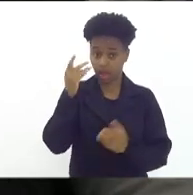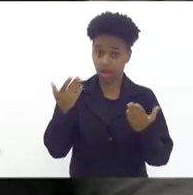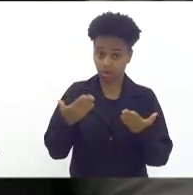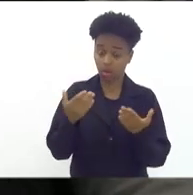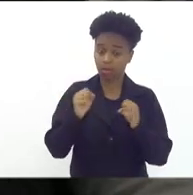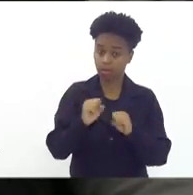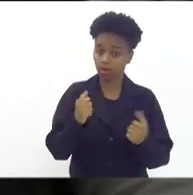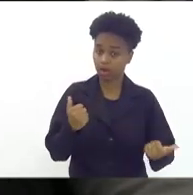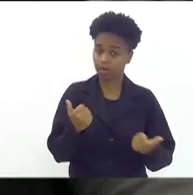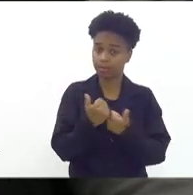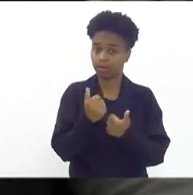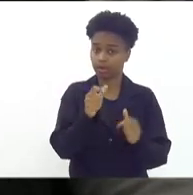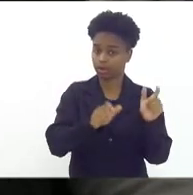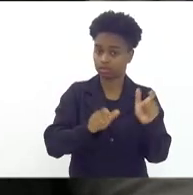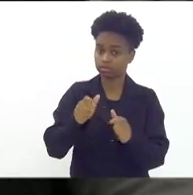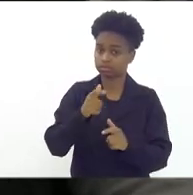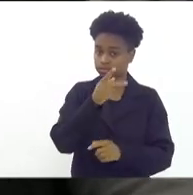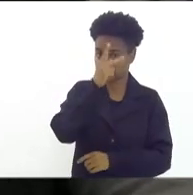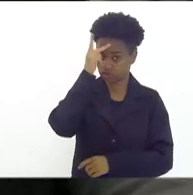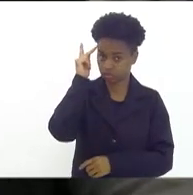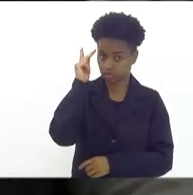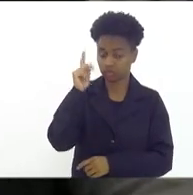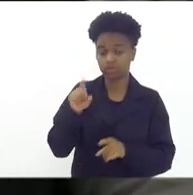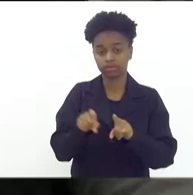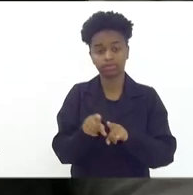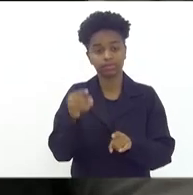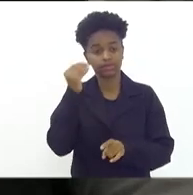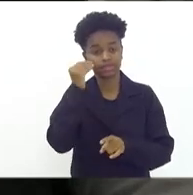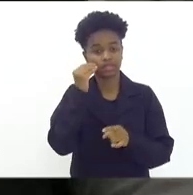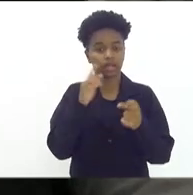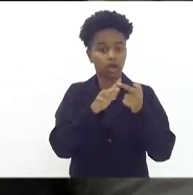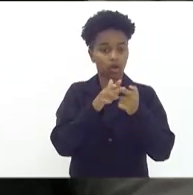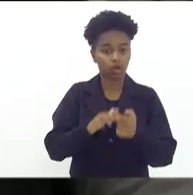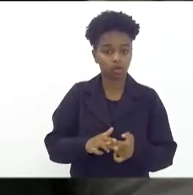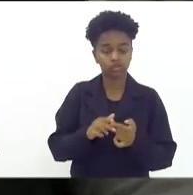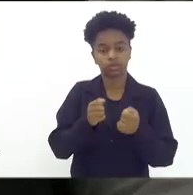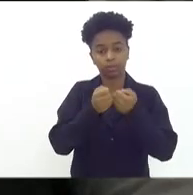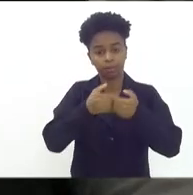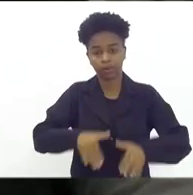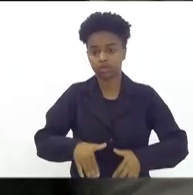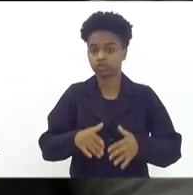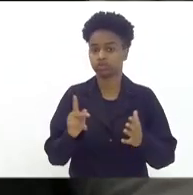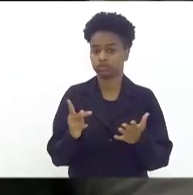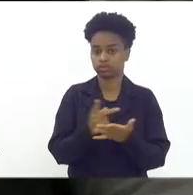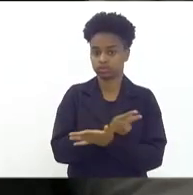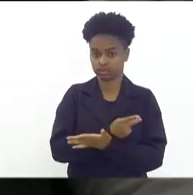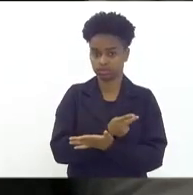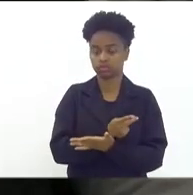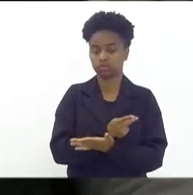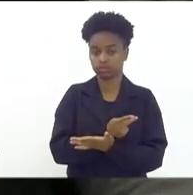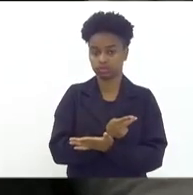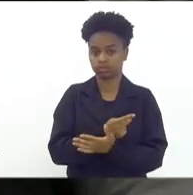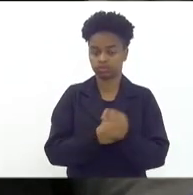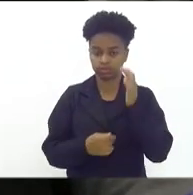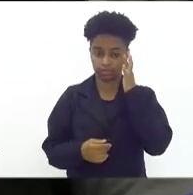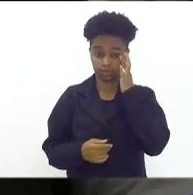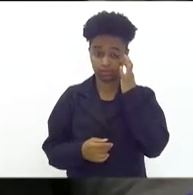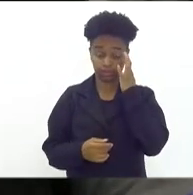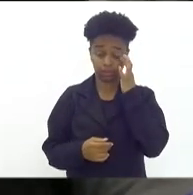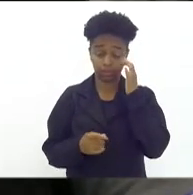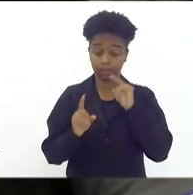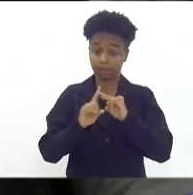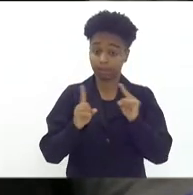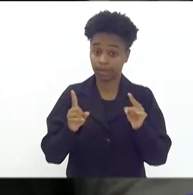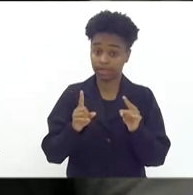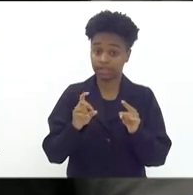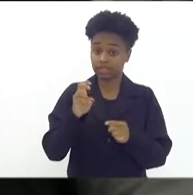amparar essas pessoas e tentar de alguma forma reparar o dano que está sendo causado é com relação a isso só que depois